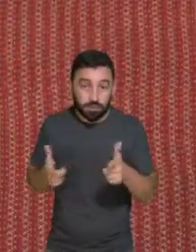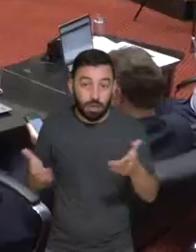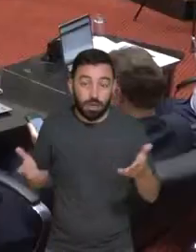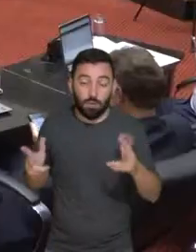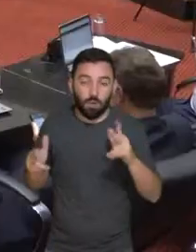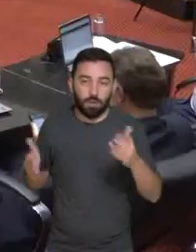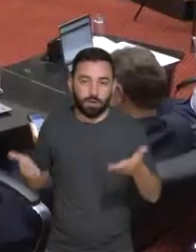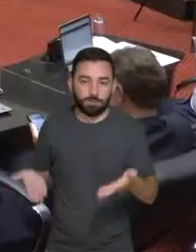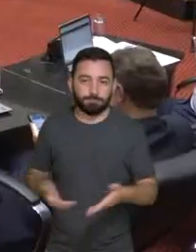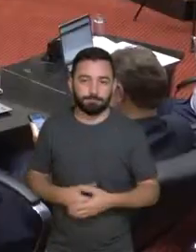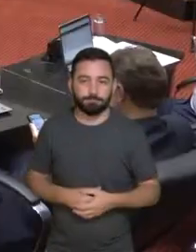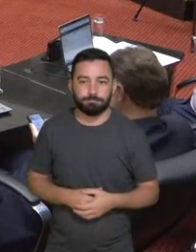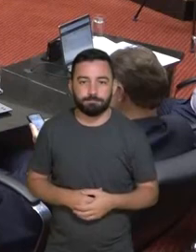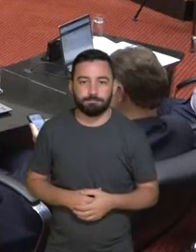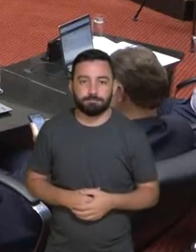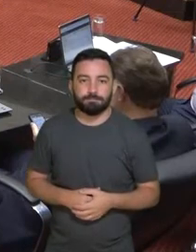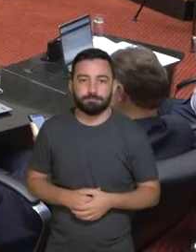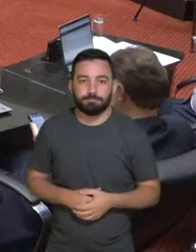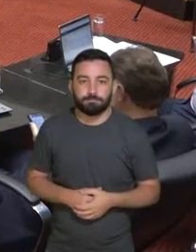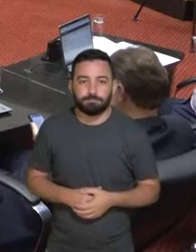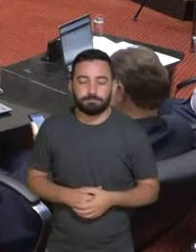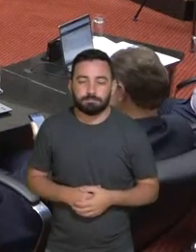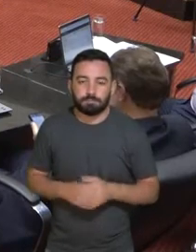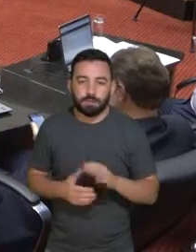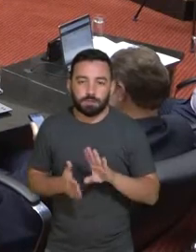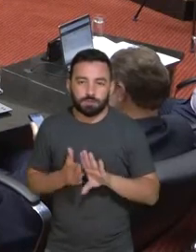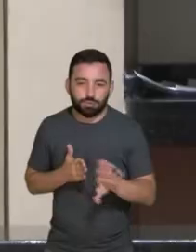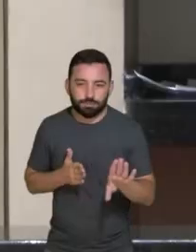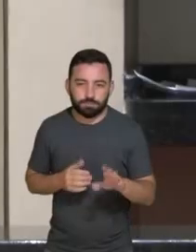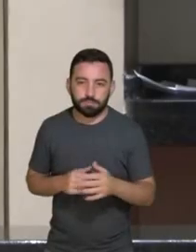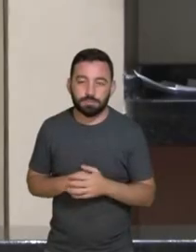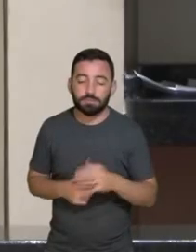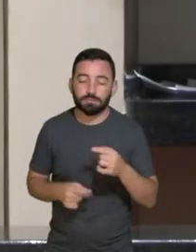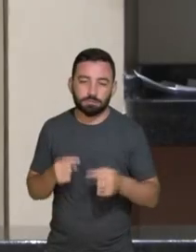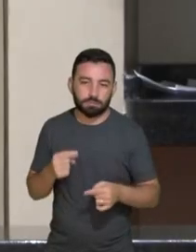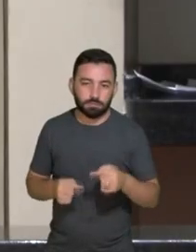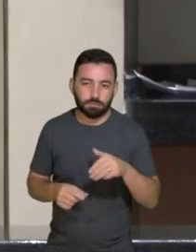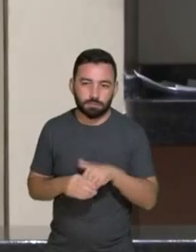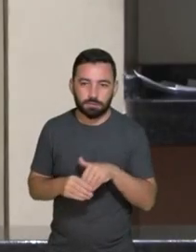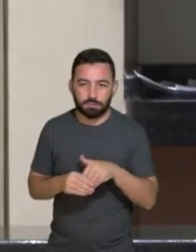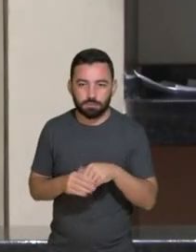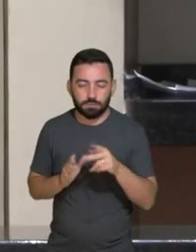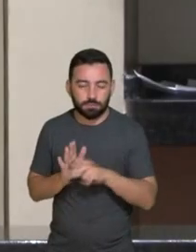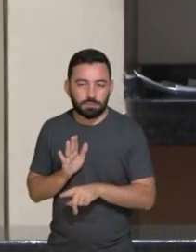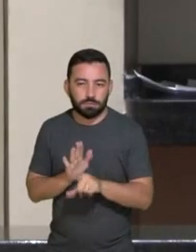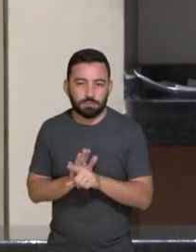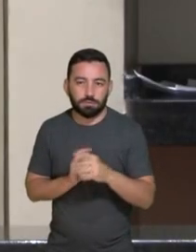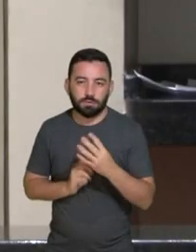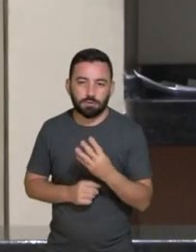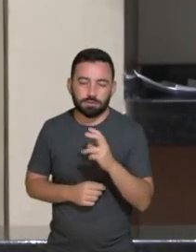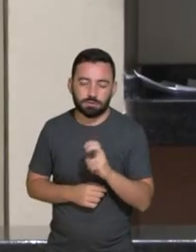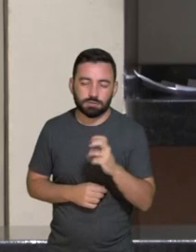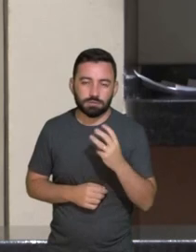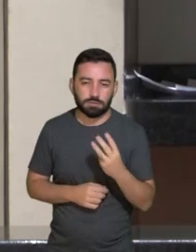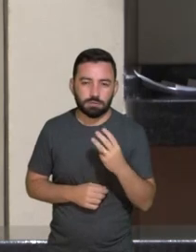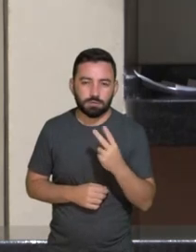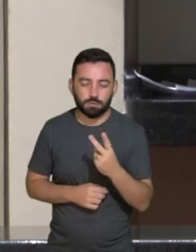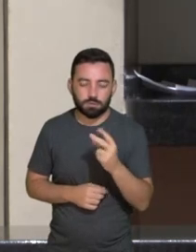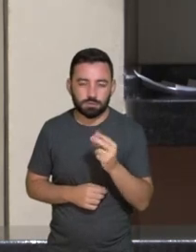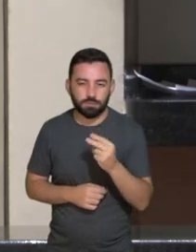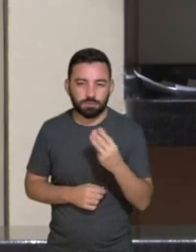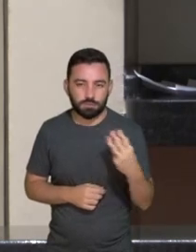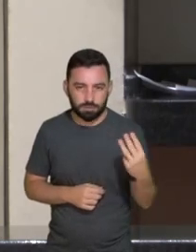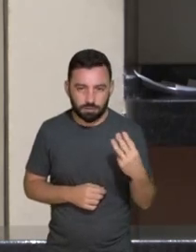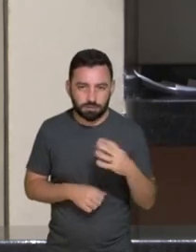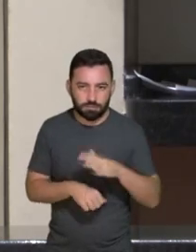colegas. Obrigado. Retirado de pauta. Discussão e votação em turno único do projeto de lei 453-2023, autor